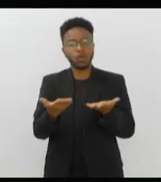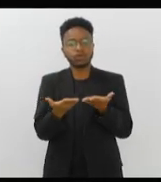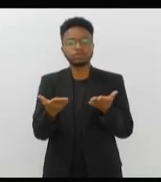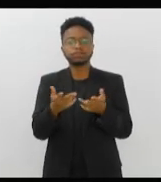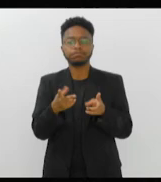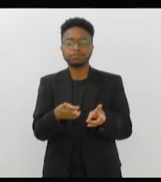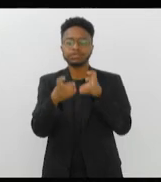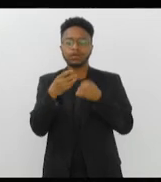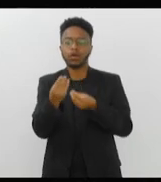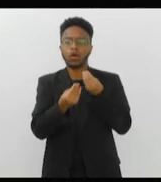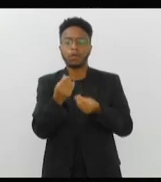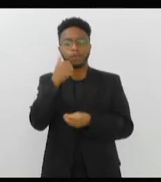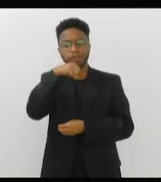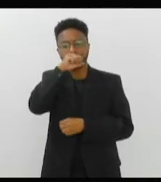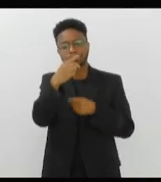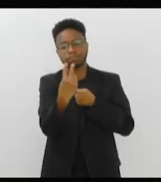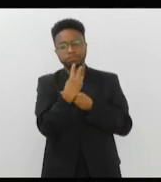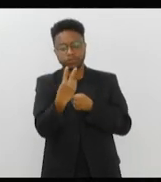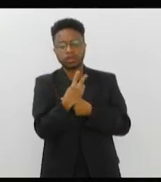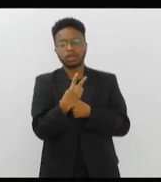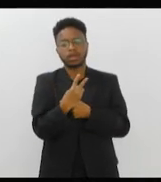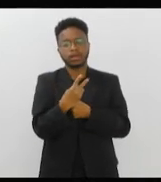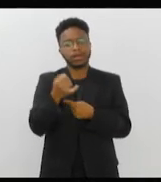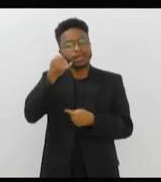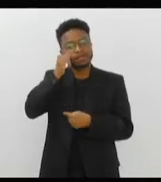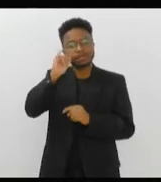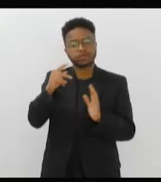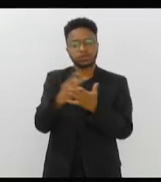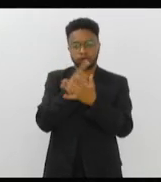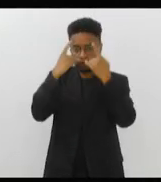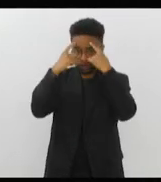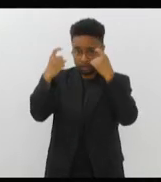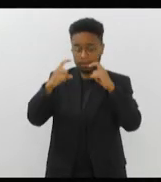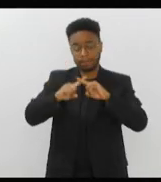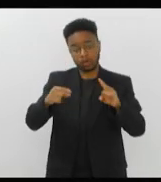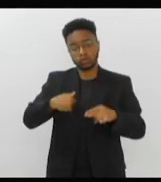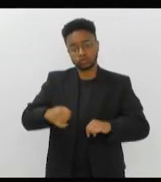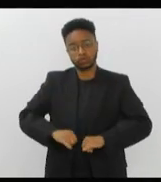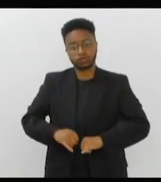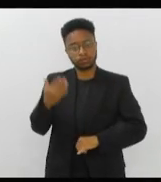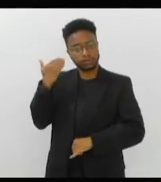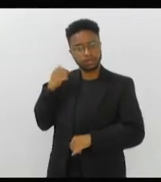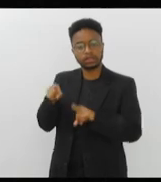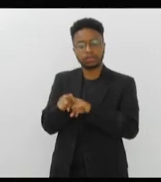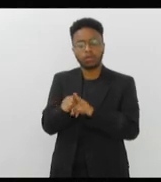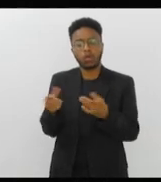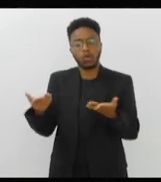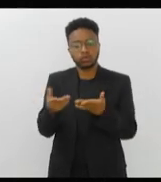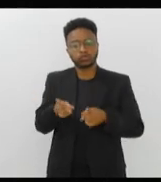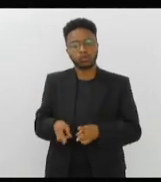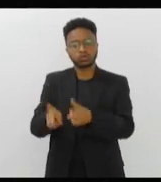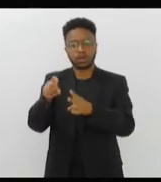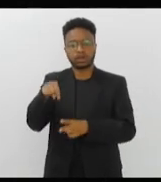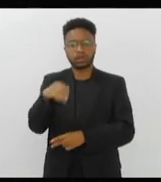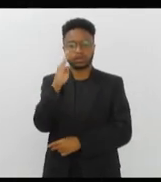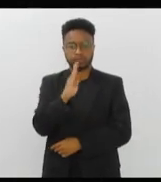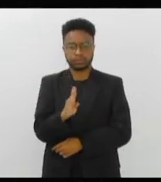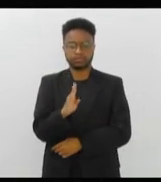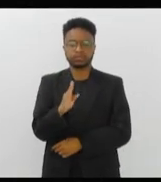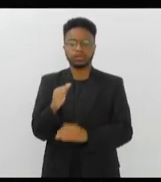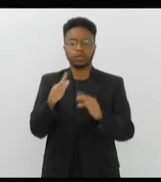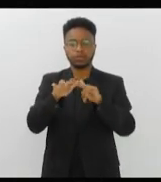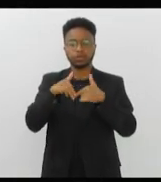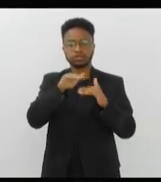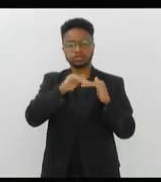cedo atingido por aquela violência que, infelizmente, sofri e ainda sofro nesse país de desigualdades raciais e sociais. Peguei gosto